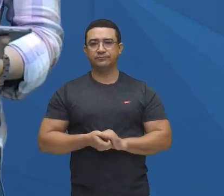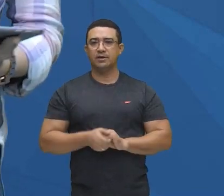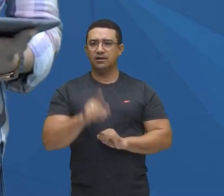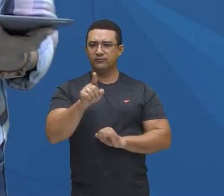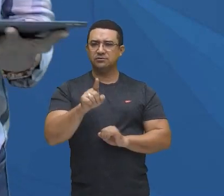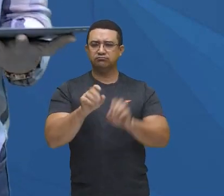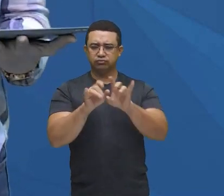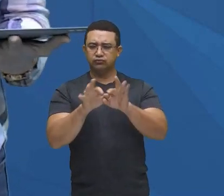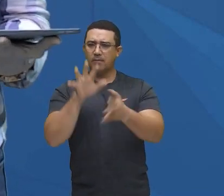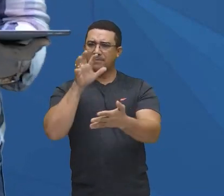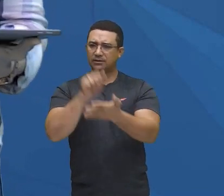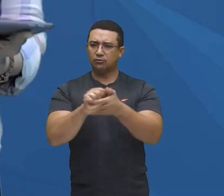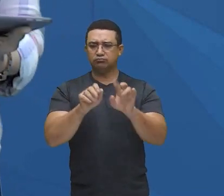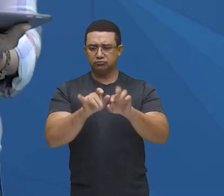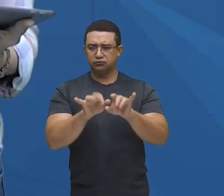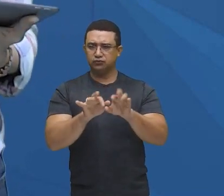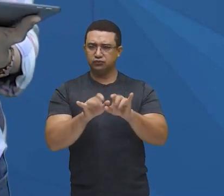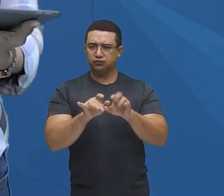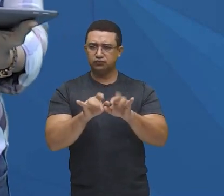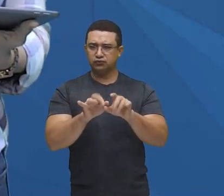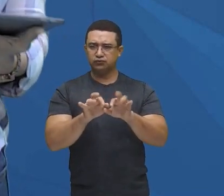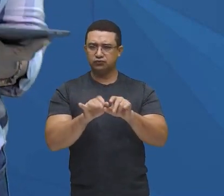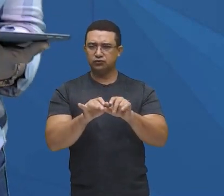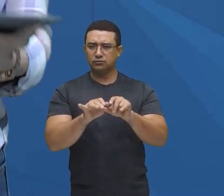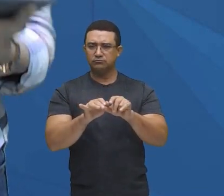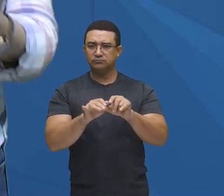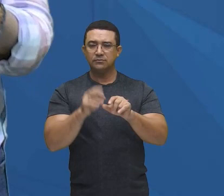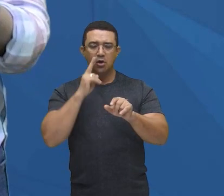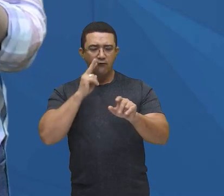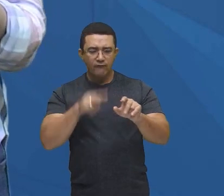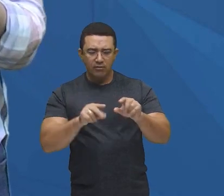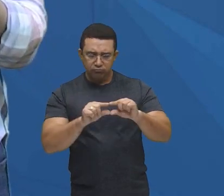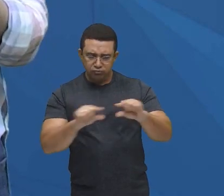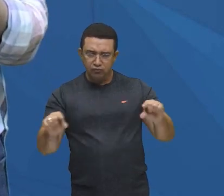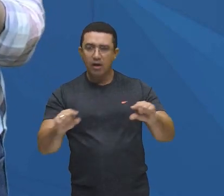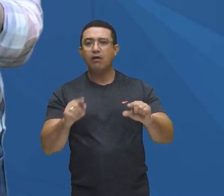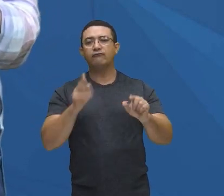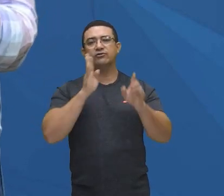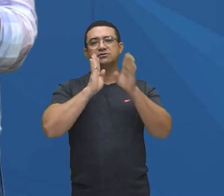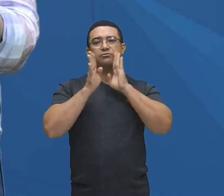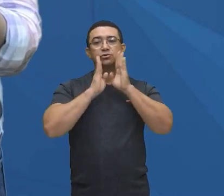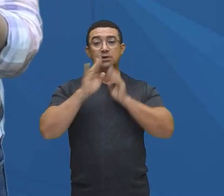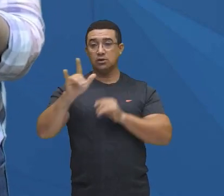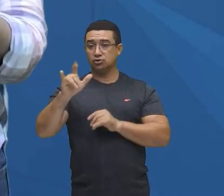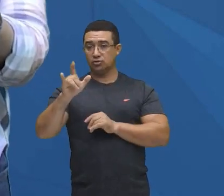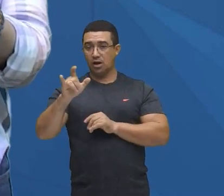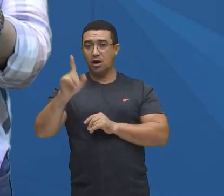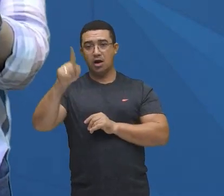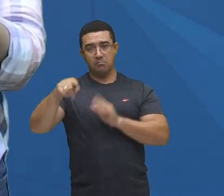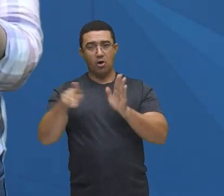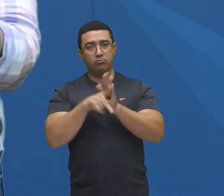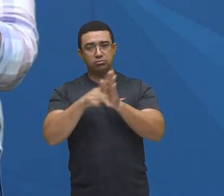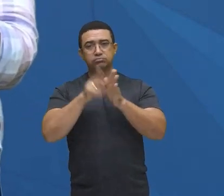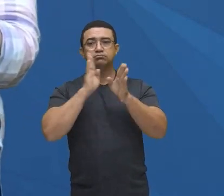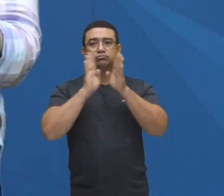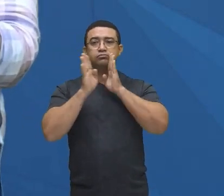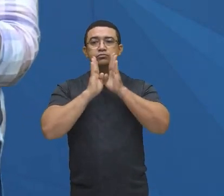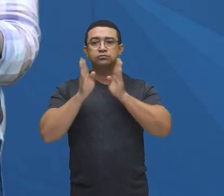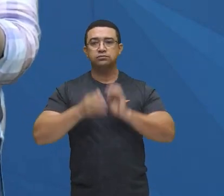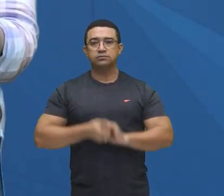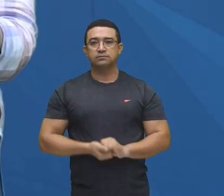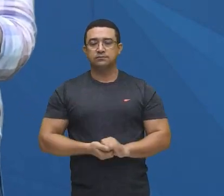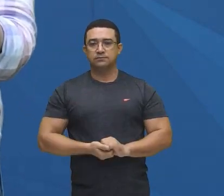aparece ali, ó, Facebook, né? Então, Instagram é do Facebook. E tá acabando, hein, gente?